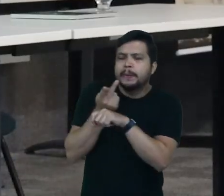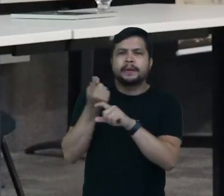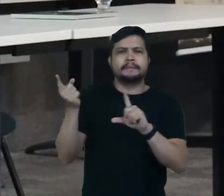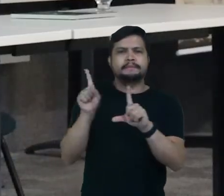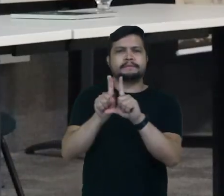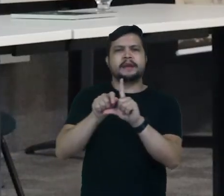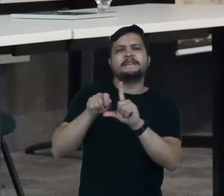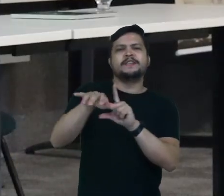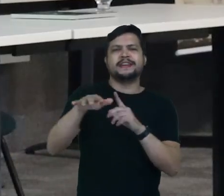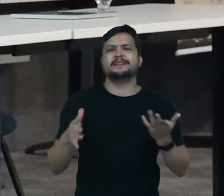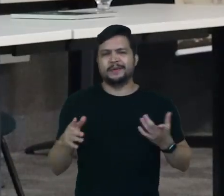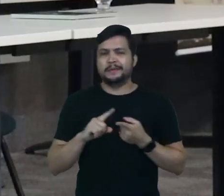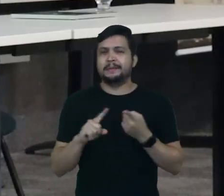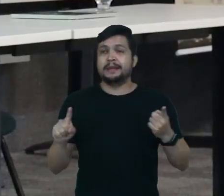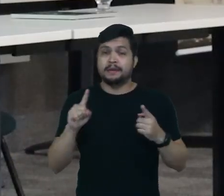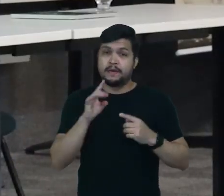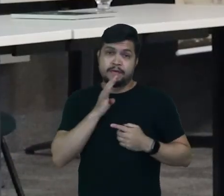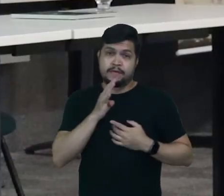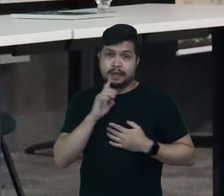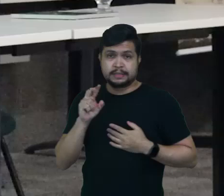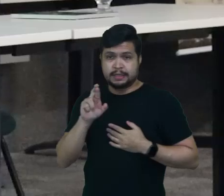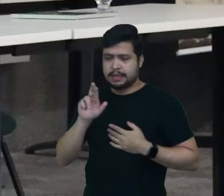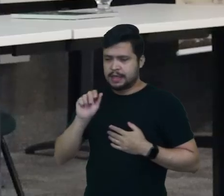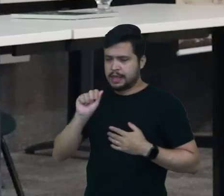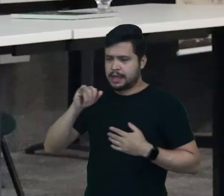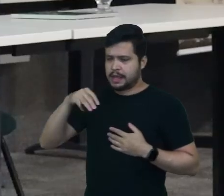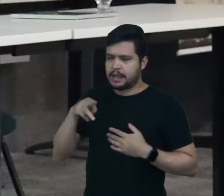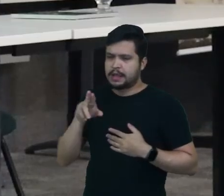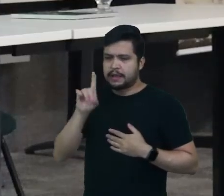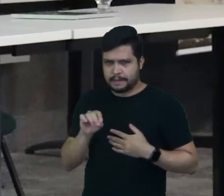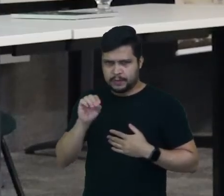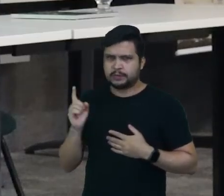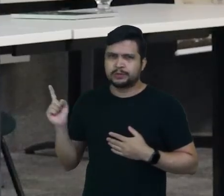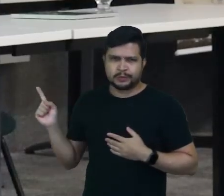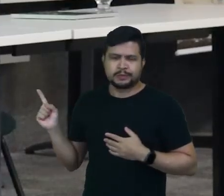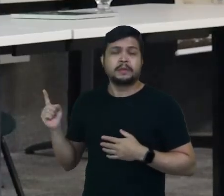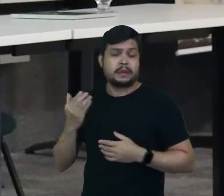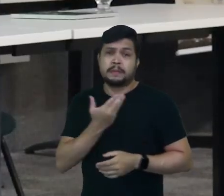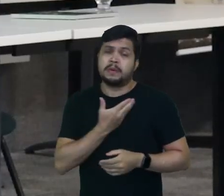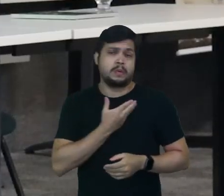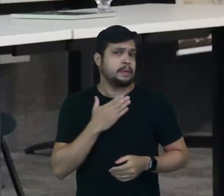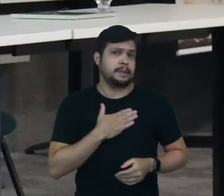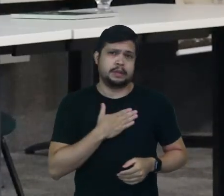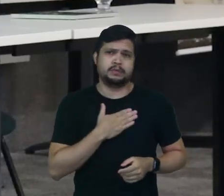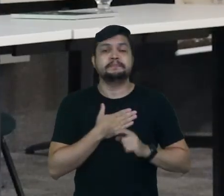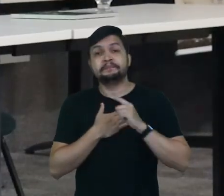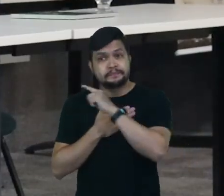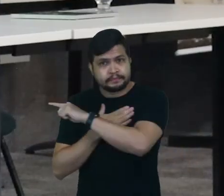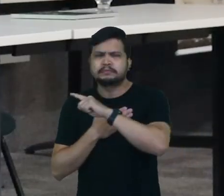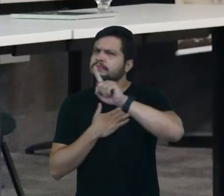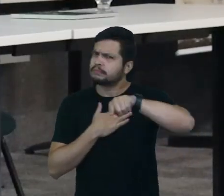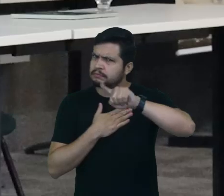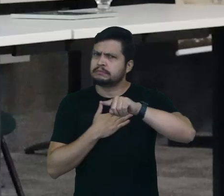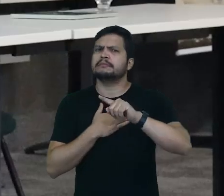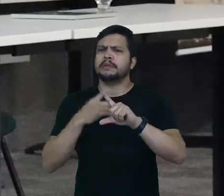influenciador, não sei o quê. E vocês conhecem o Raimundo? Ele é meu amigo. O Raimundo é meu amigo. E ele